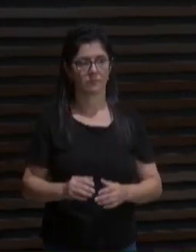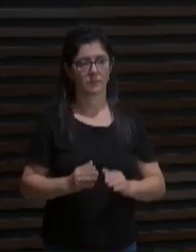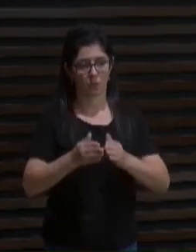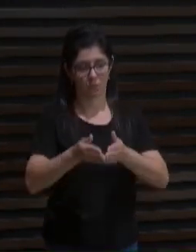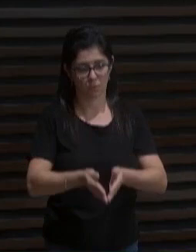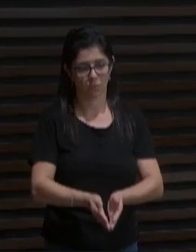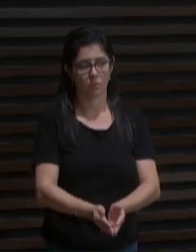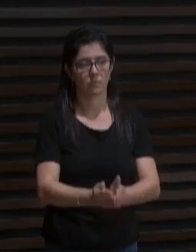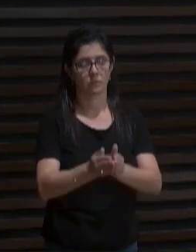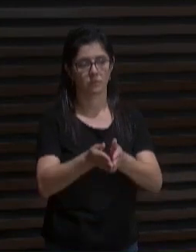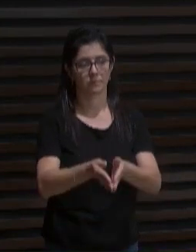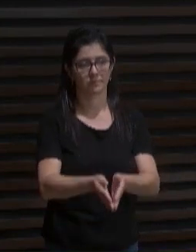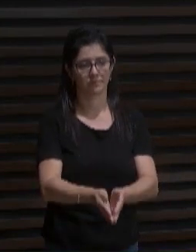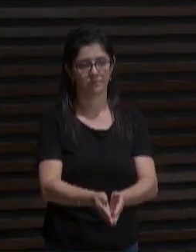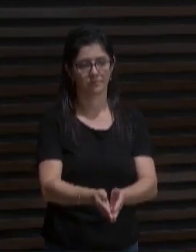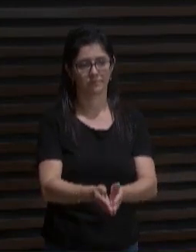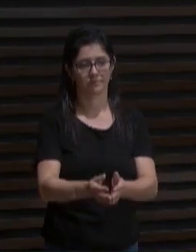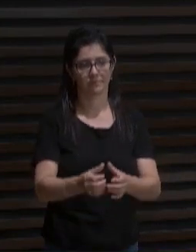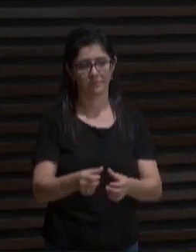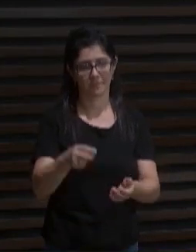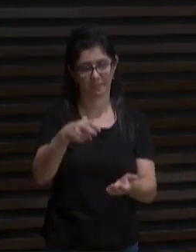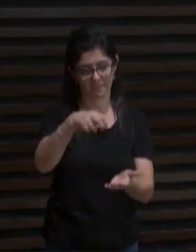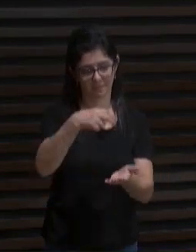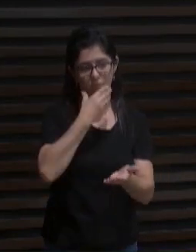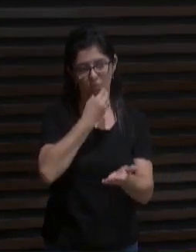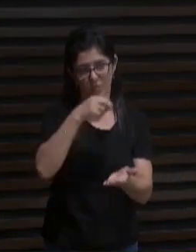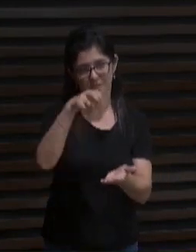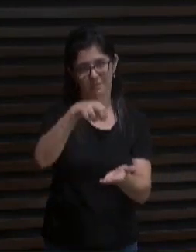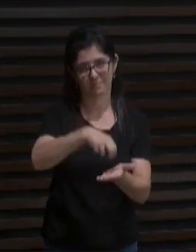estava de joelho. Os historiadores não contam isto.